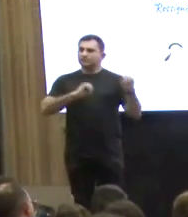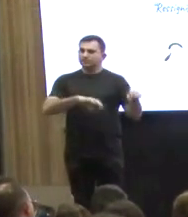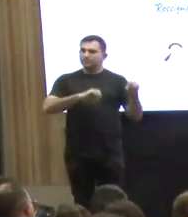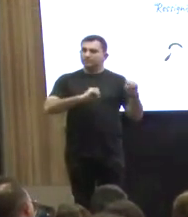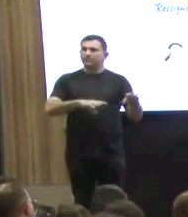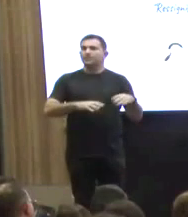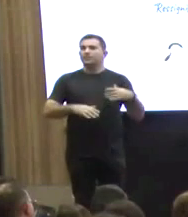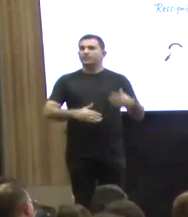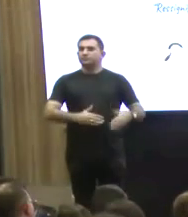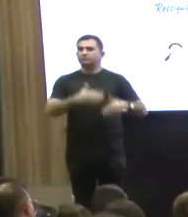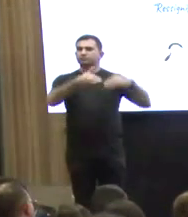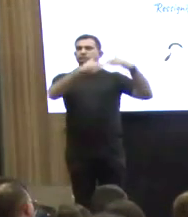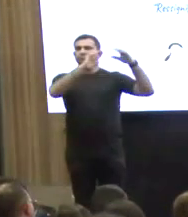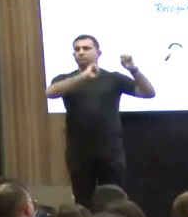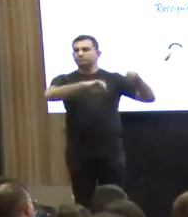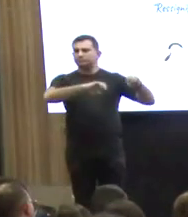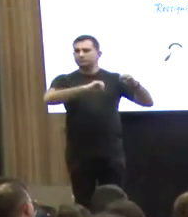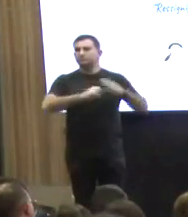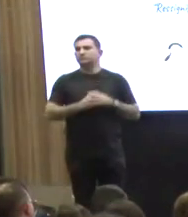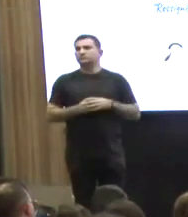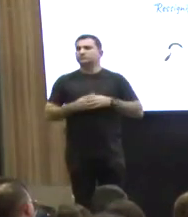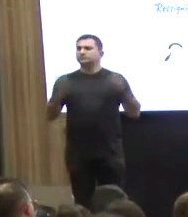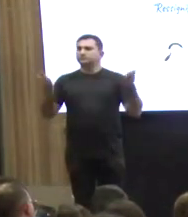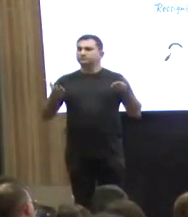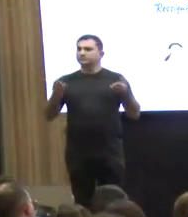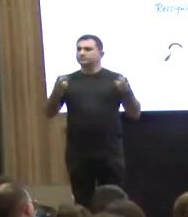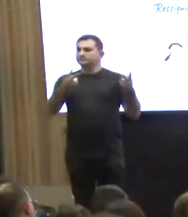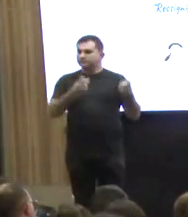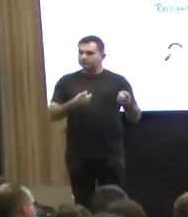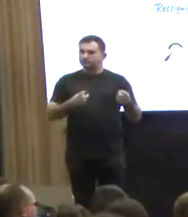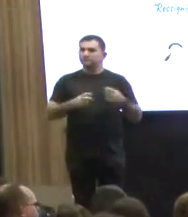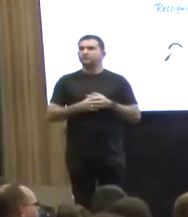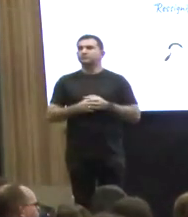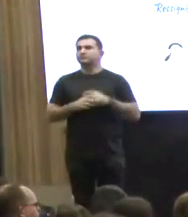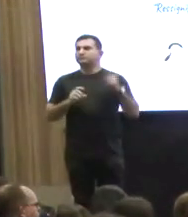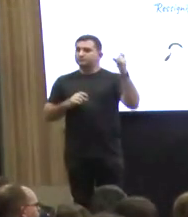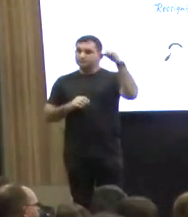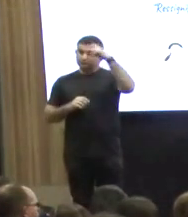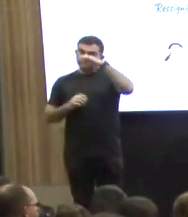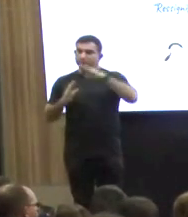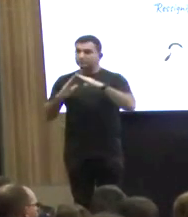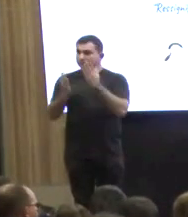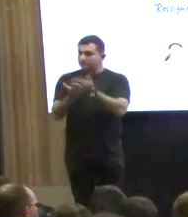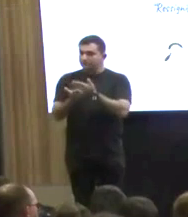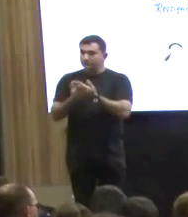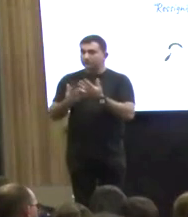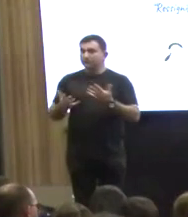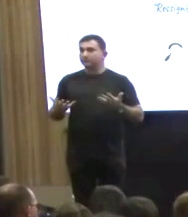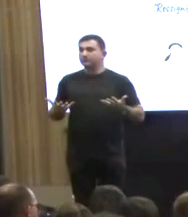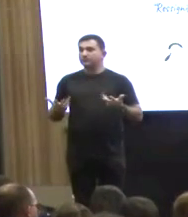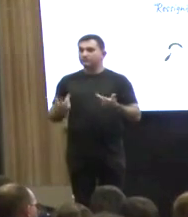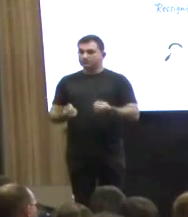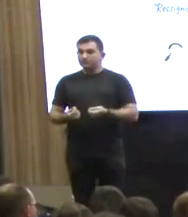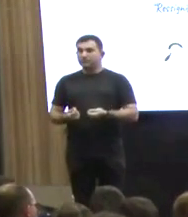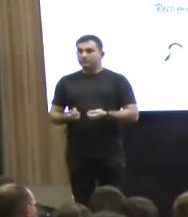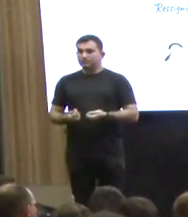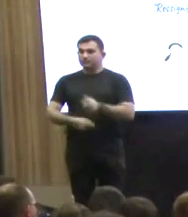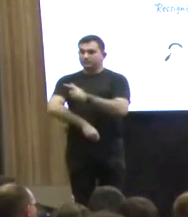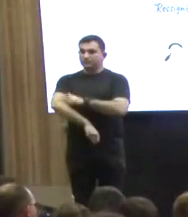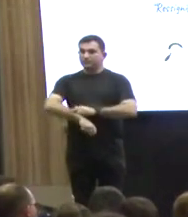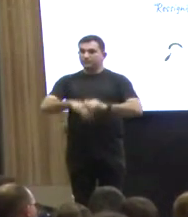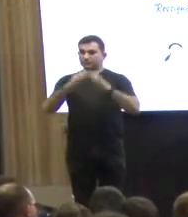na pergunta. Entendendo a escola como um espaço múltiplo de muitas atribuições, entre elas, pegando um